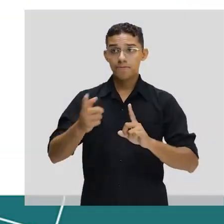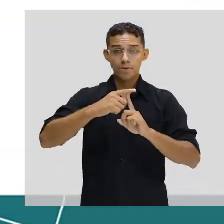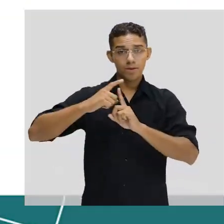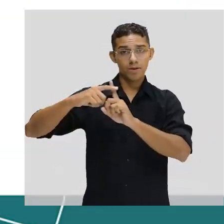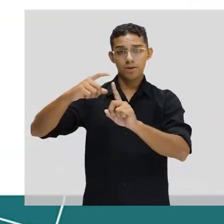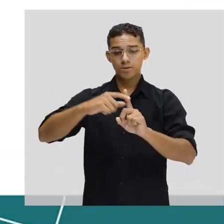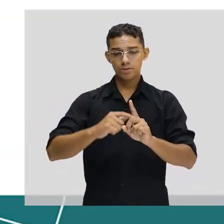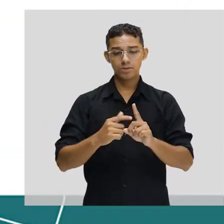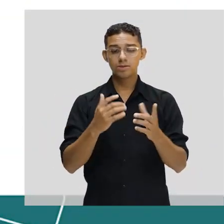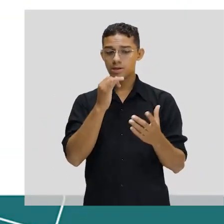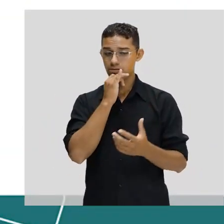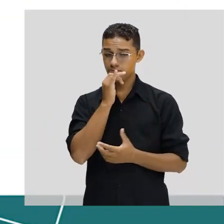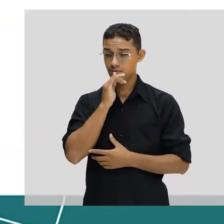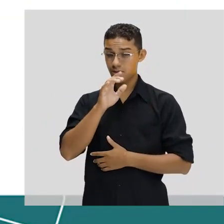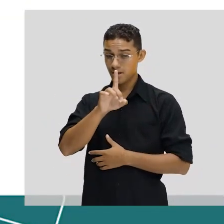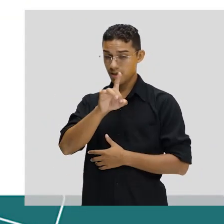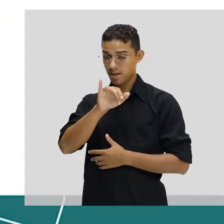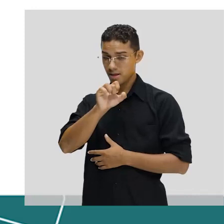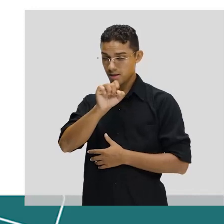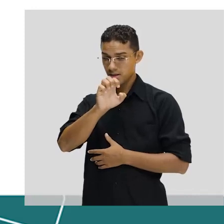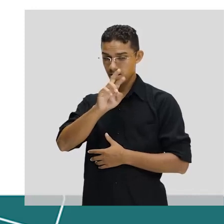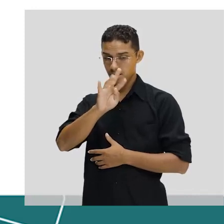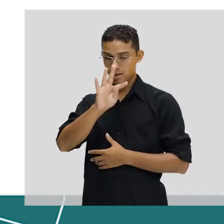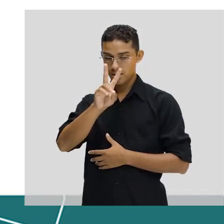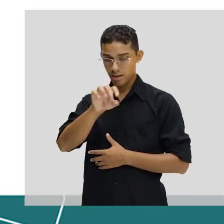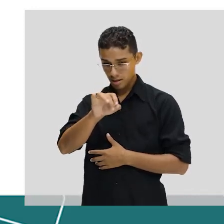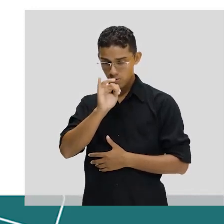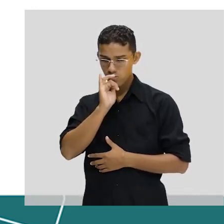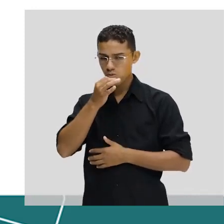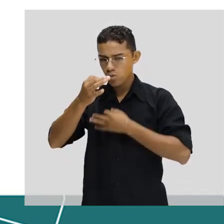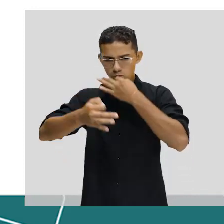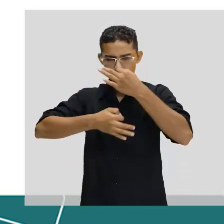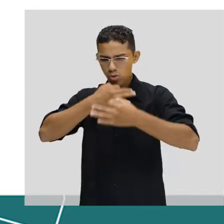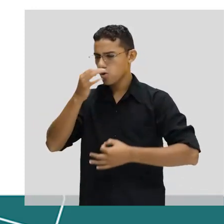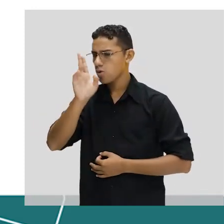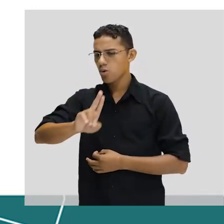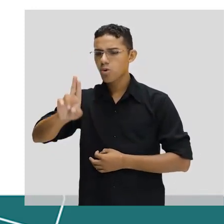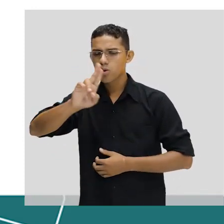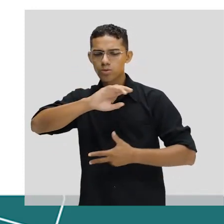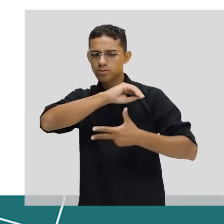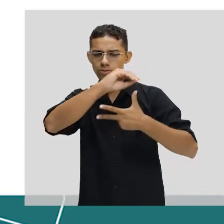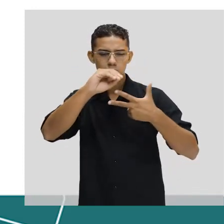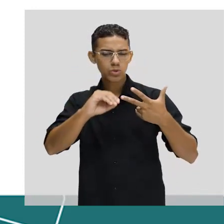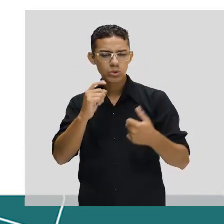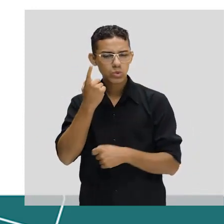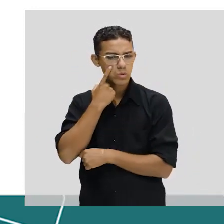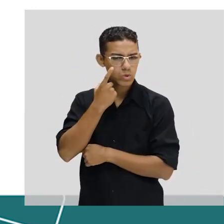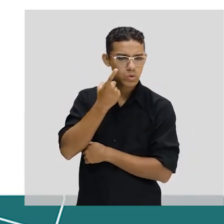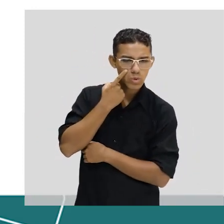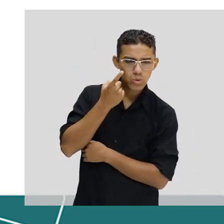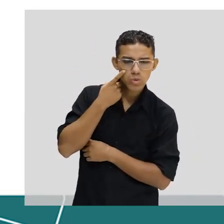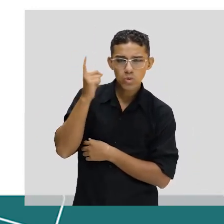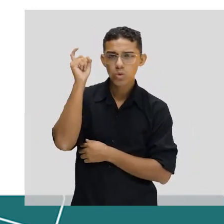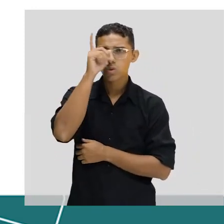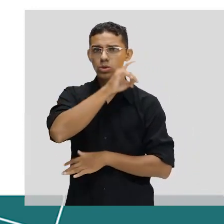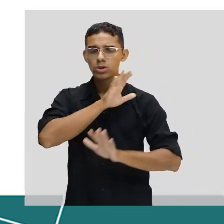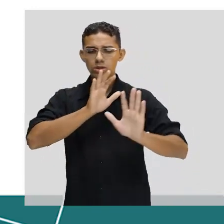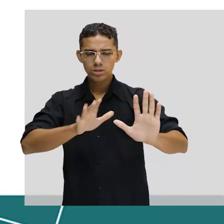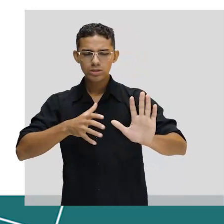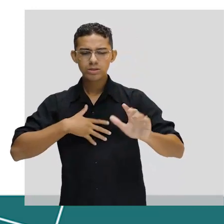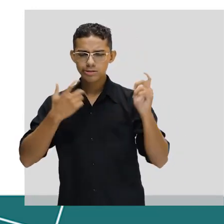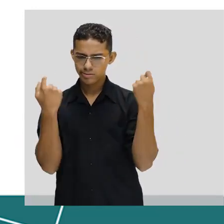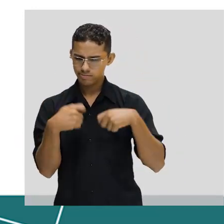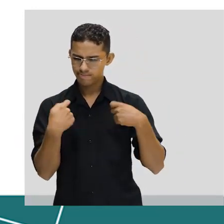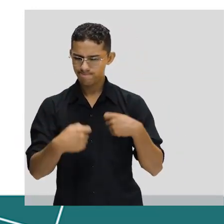texto dissertativo argumentativo mais utilizado, que vocês têm às vezes mais dúvida e o que vocês precisam